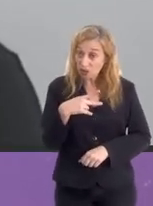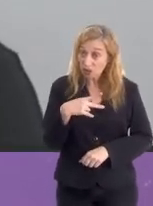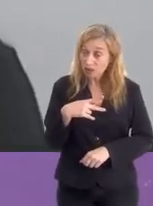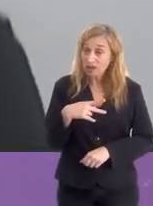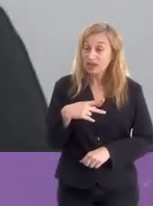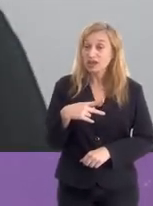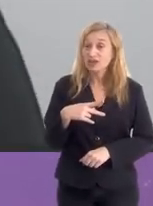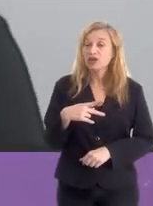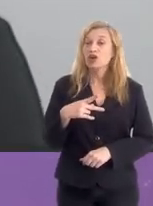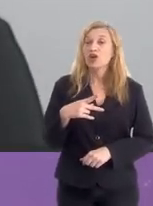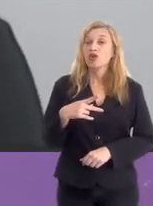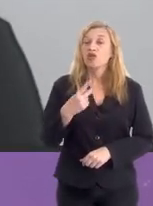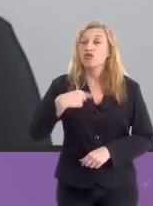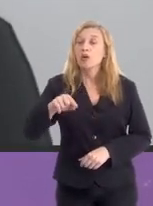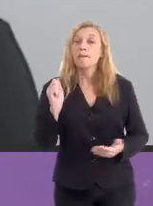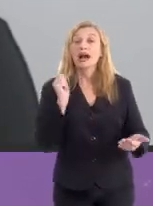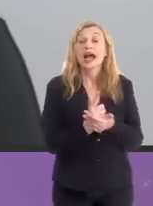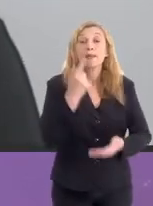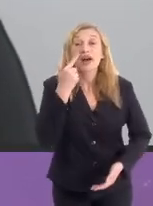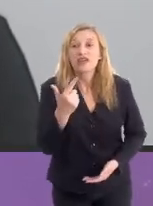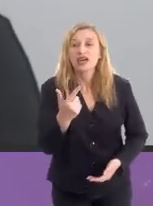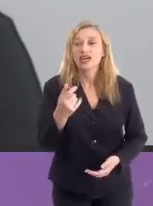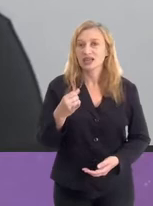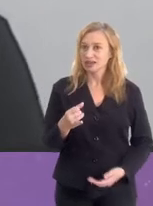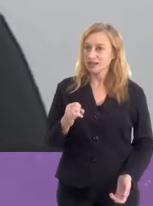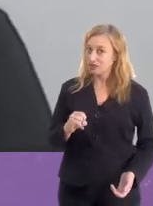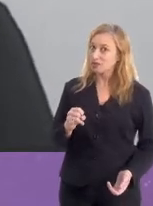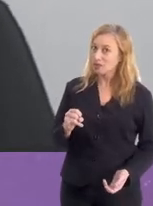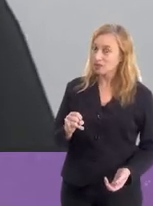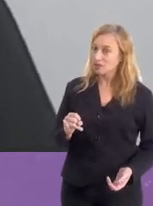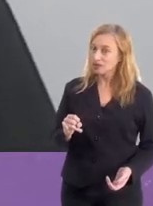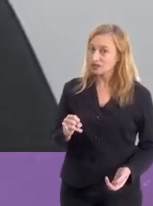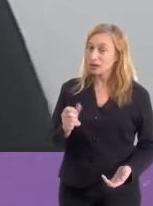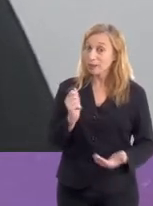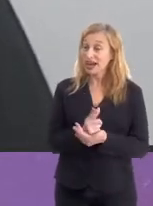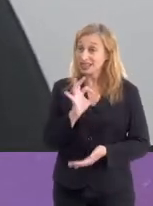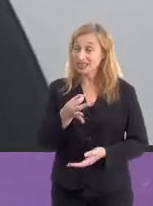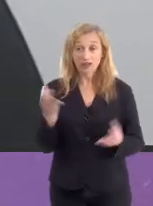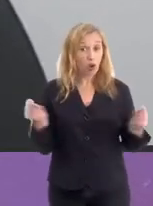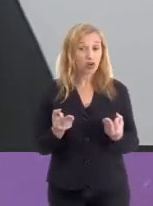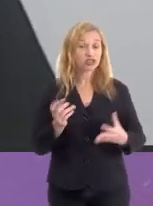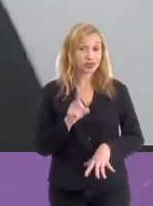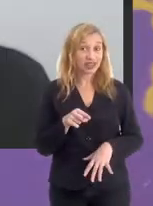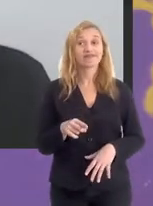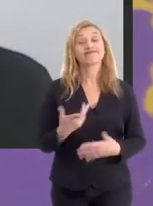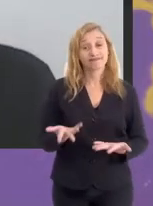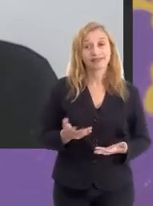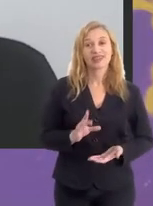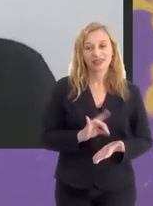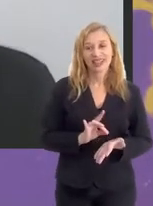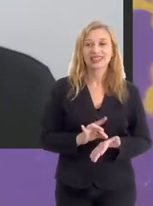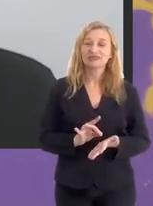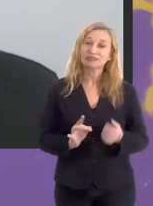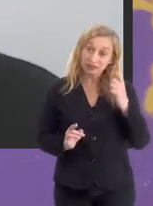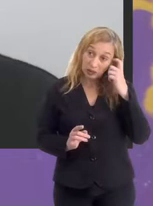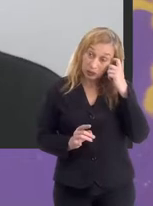você falou uma coisa ele que os dois provérbios eu já vou pagar para ver se fosse levado ao pé da letra tava ótimo que era pagar pelo menos